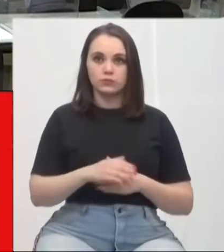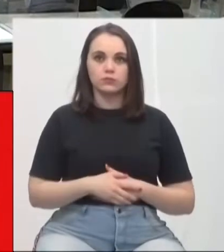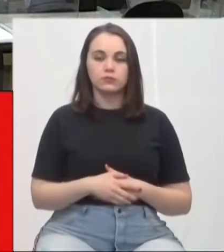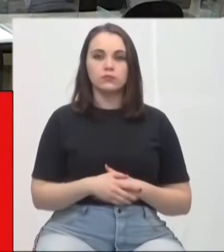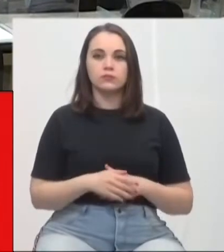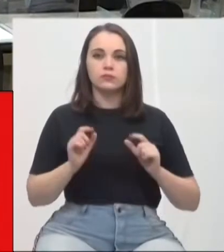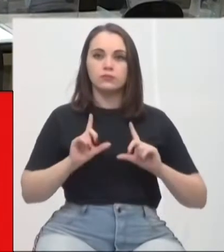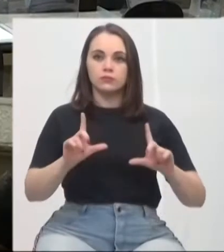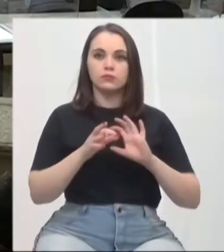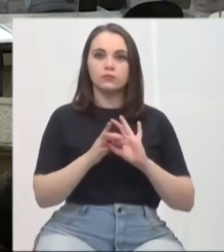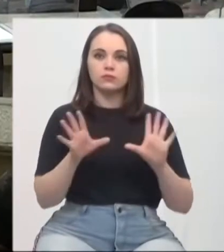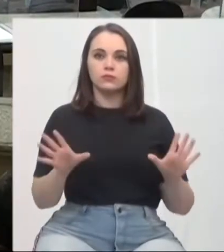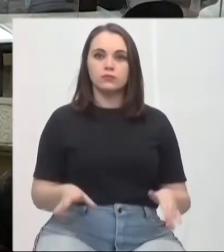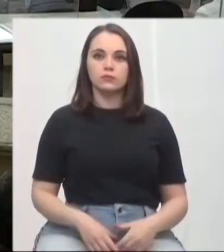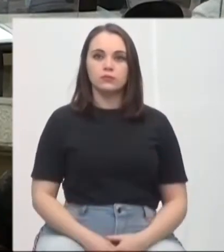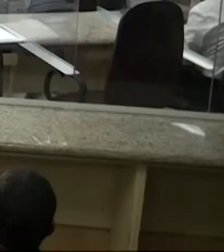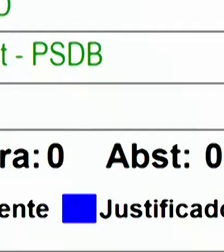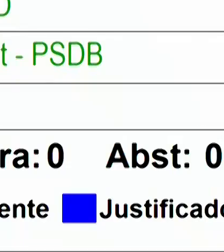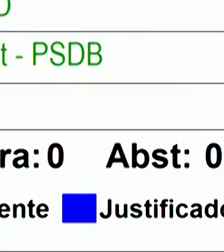Votação liberada.